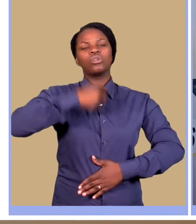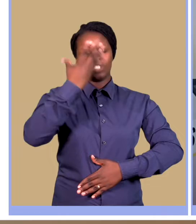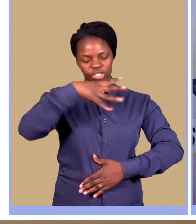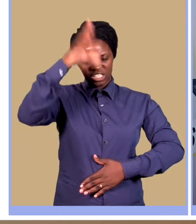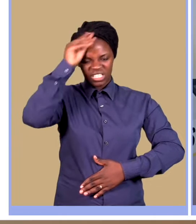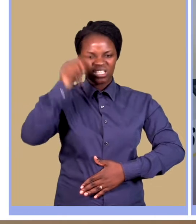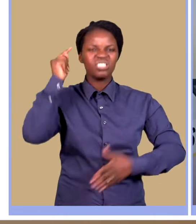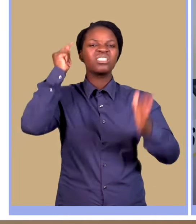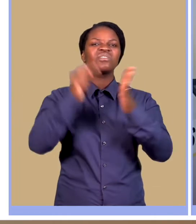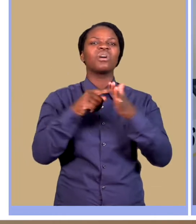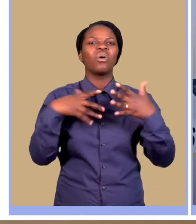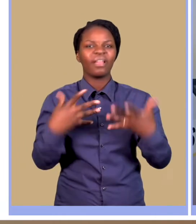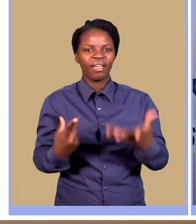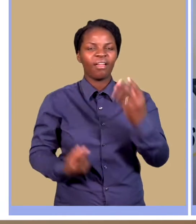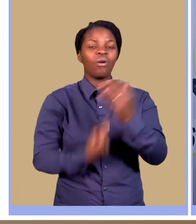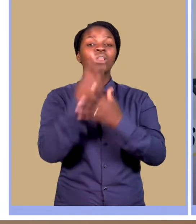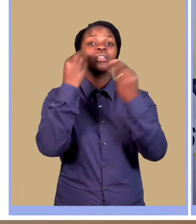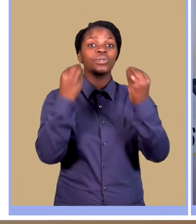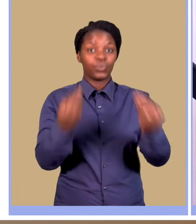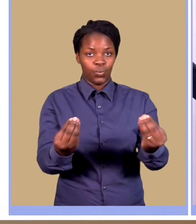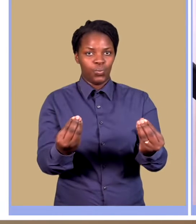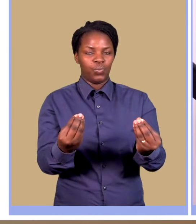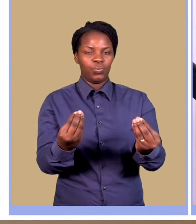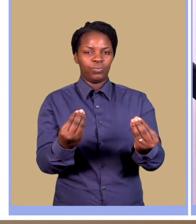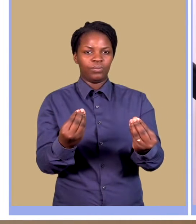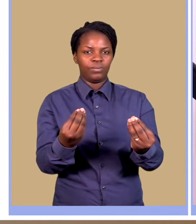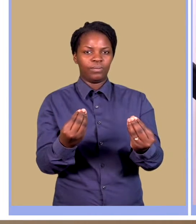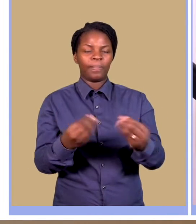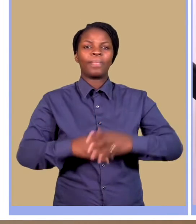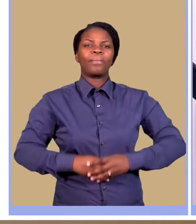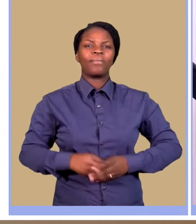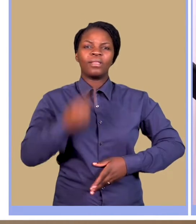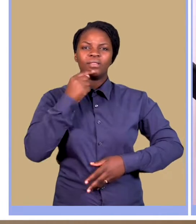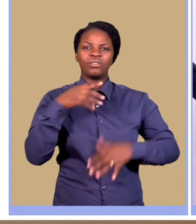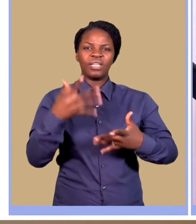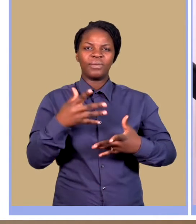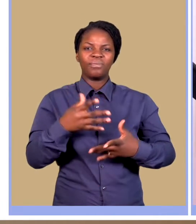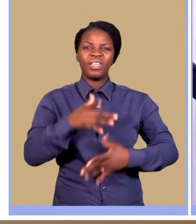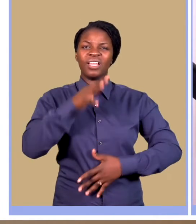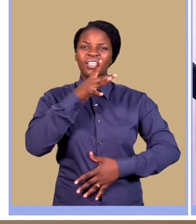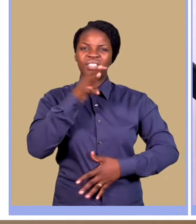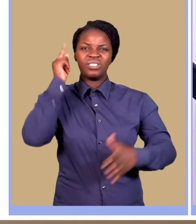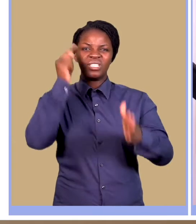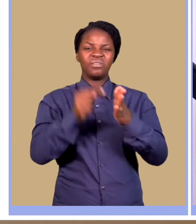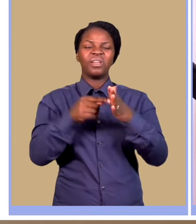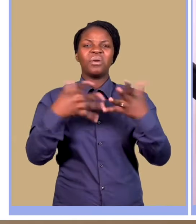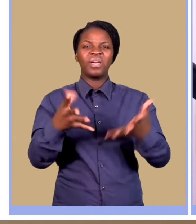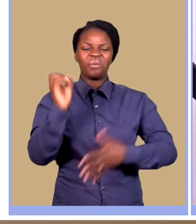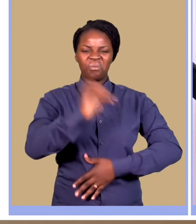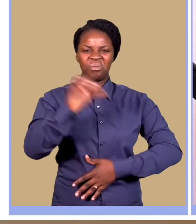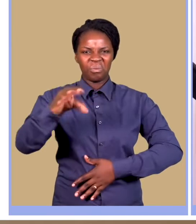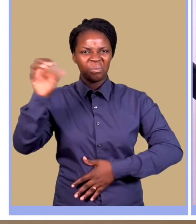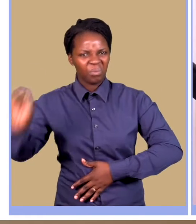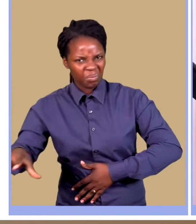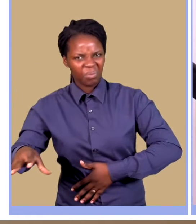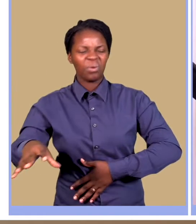define como poluição sendo a introdução de substâncias ou até mesmo componentes no meio ambiente que